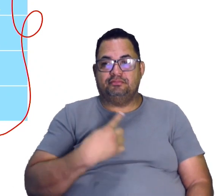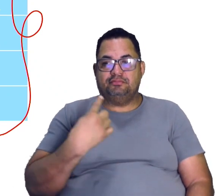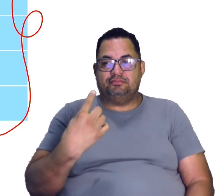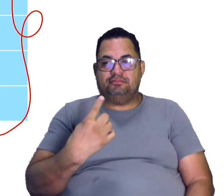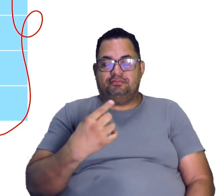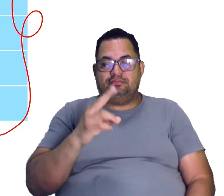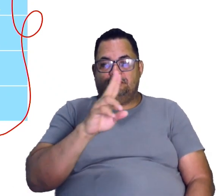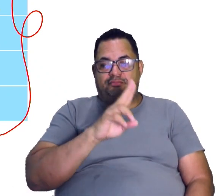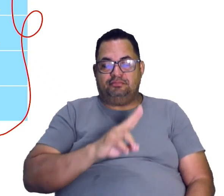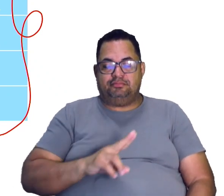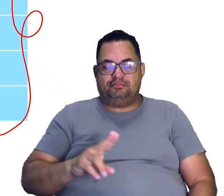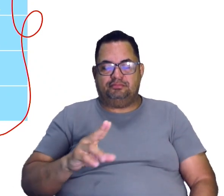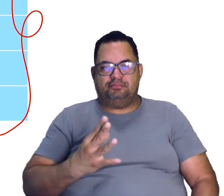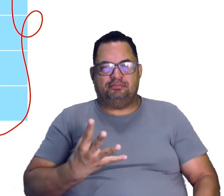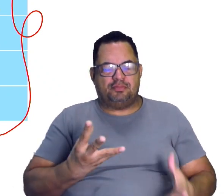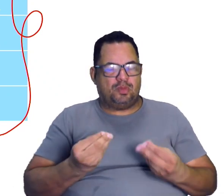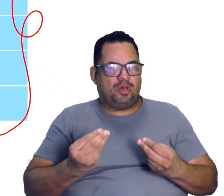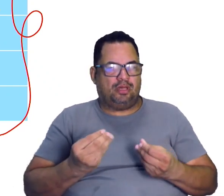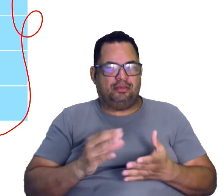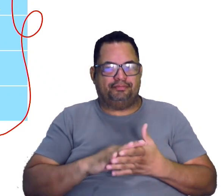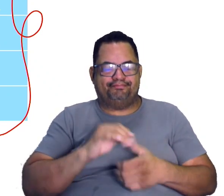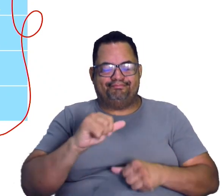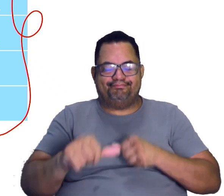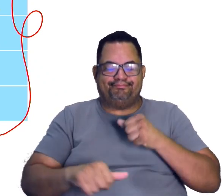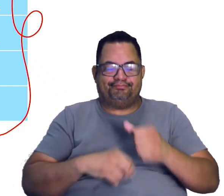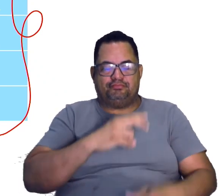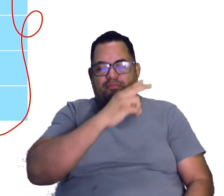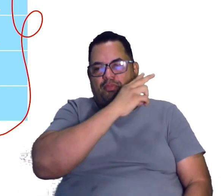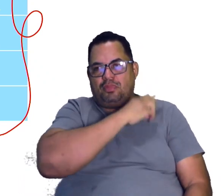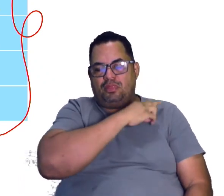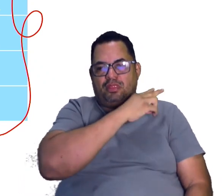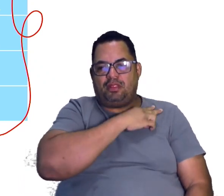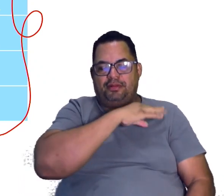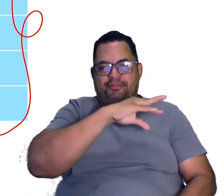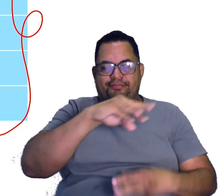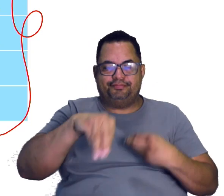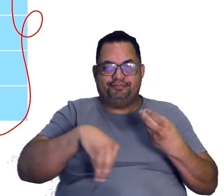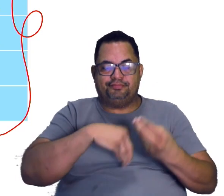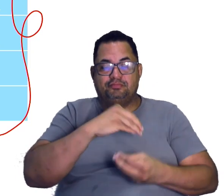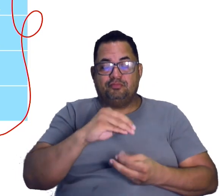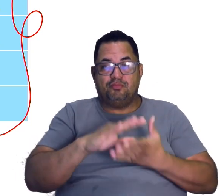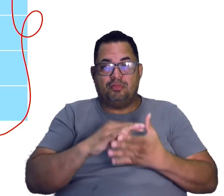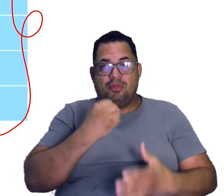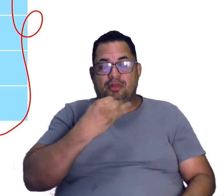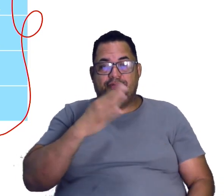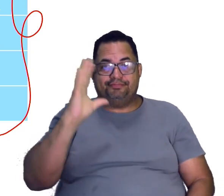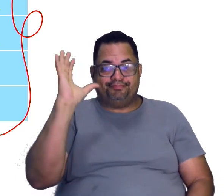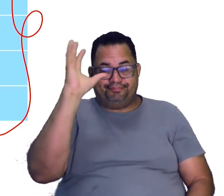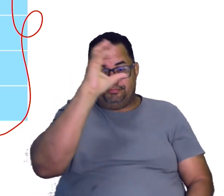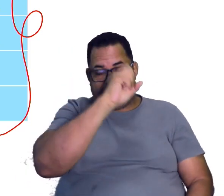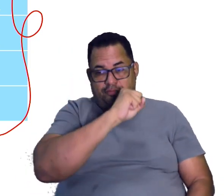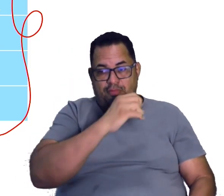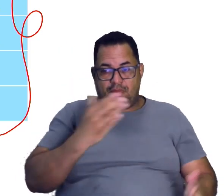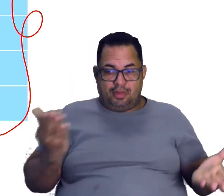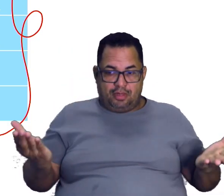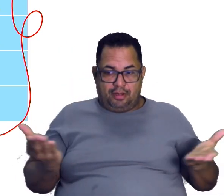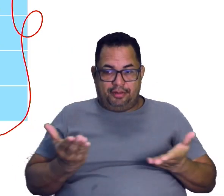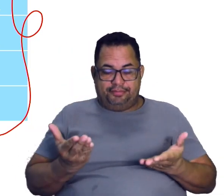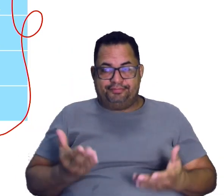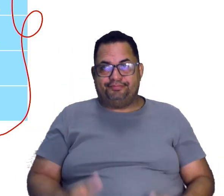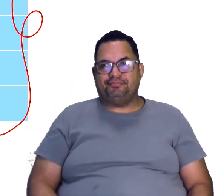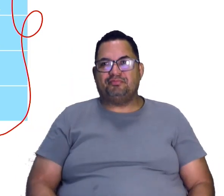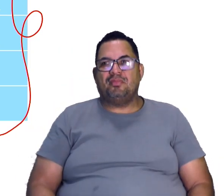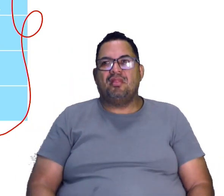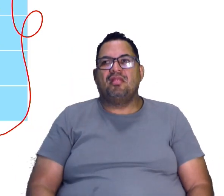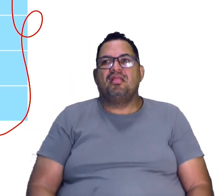essas conversões lá no segundo ano no nosso conteúdo de soluções. Então, é muito bom que vocês aprendam agora, né, professor